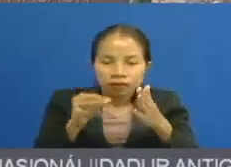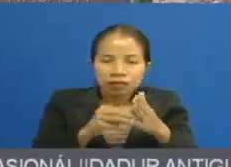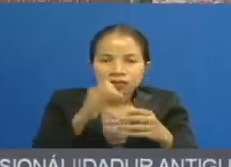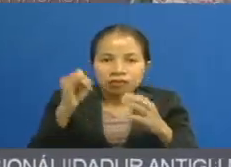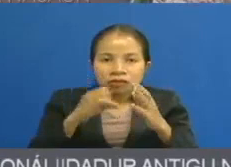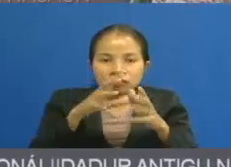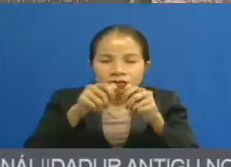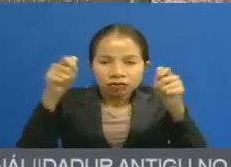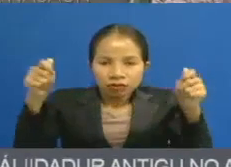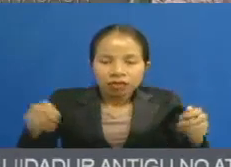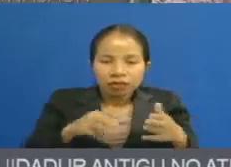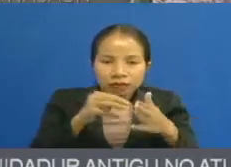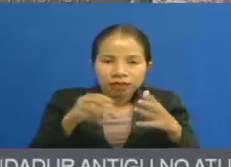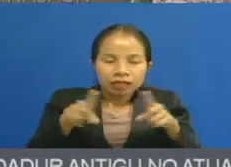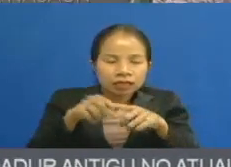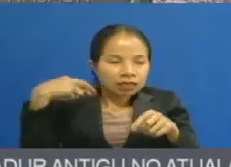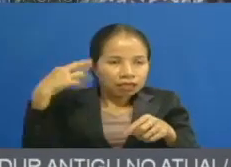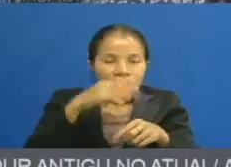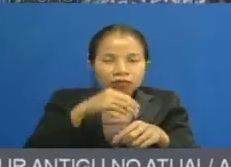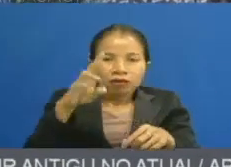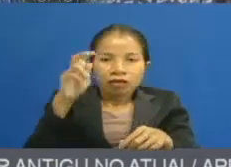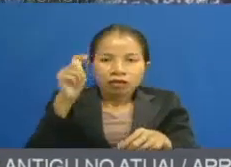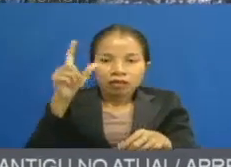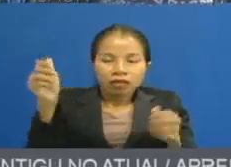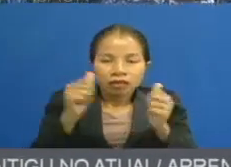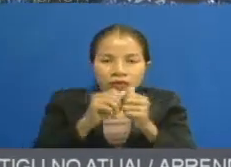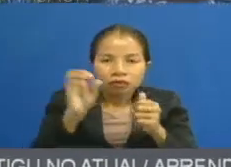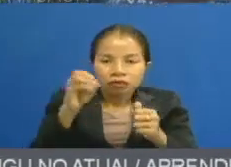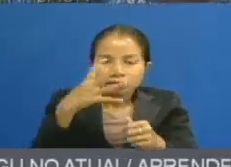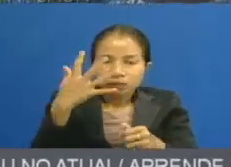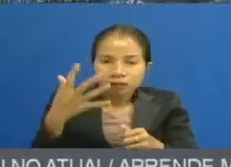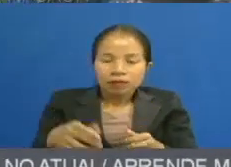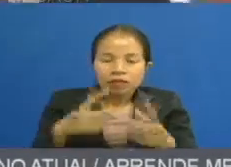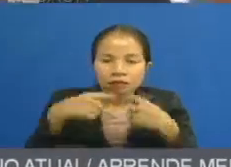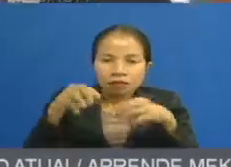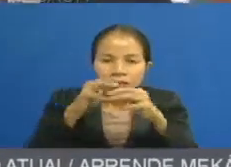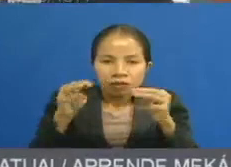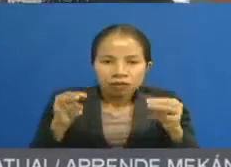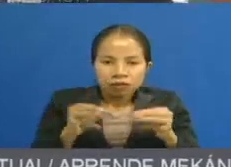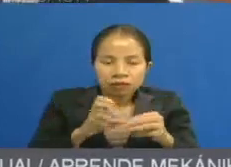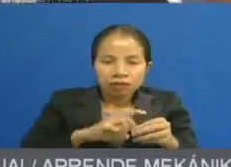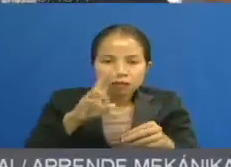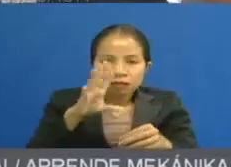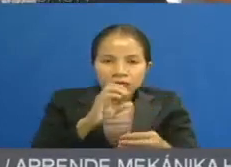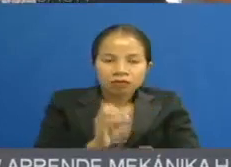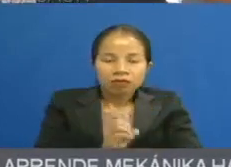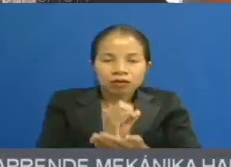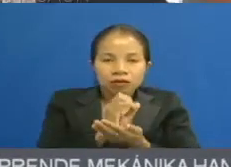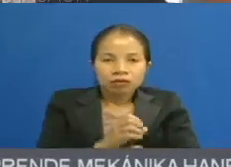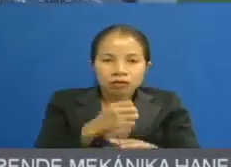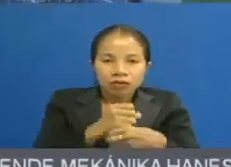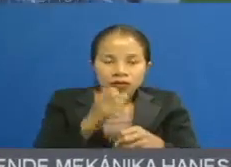mídia eletrônica Hanesan Rádio, no RTL, na Insanulo Resen Lima, desloca para o município Hermeira, no Raioa. E